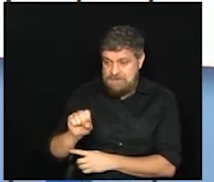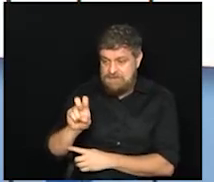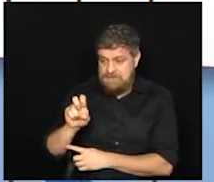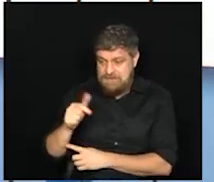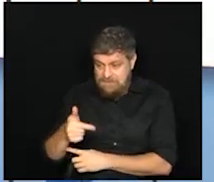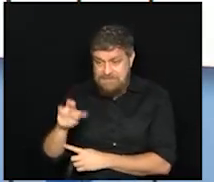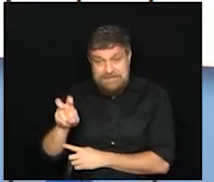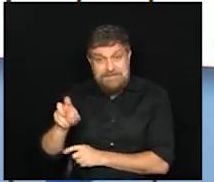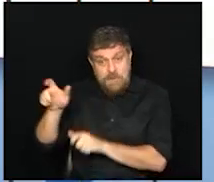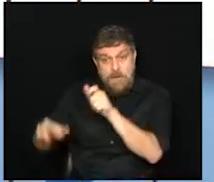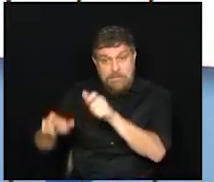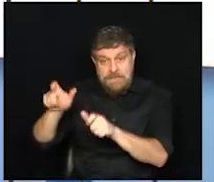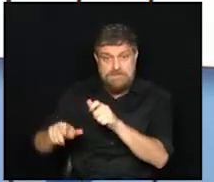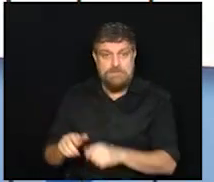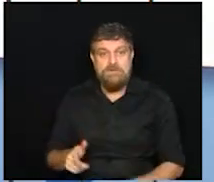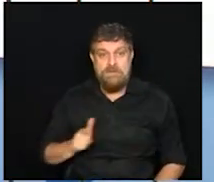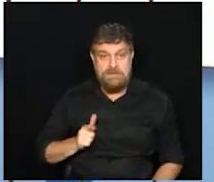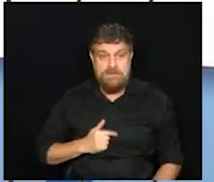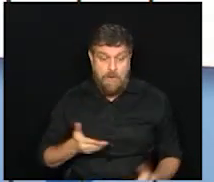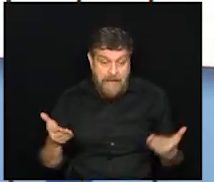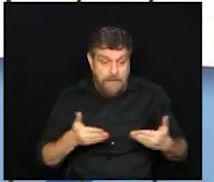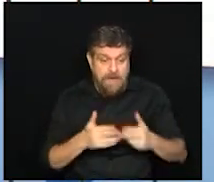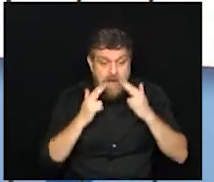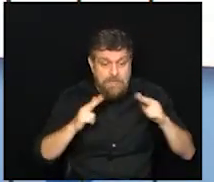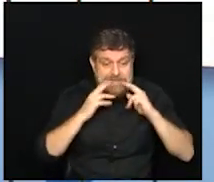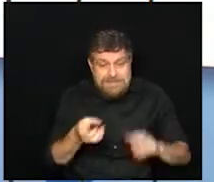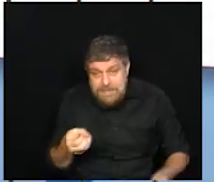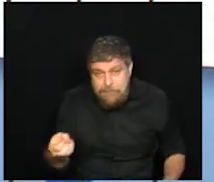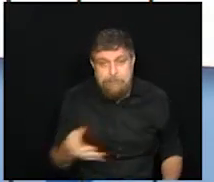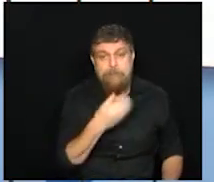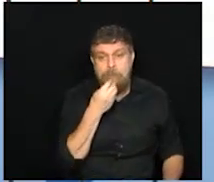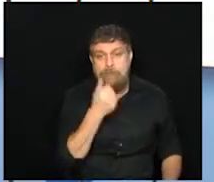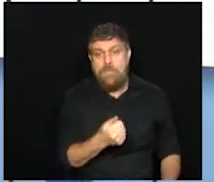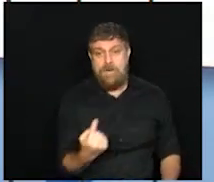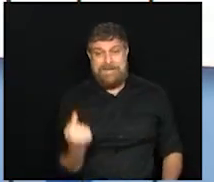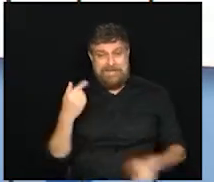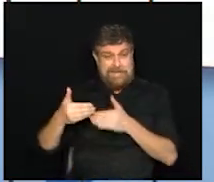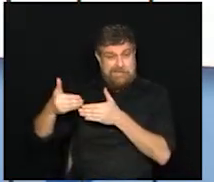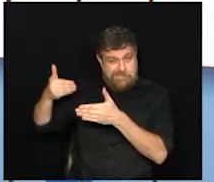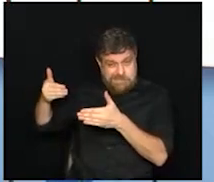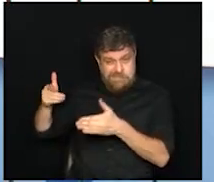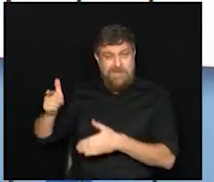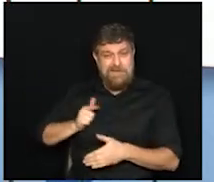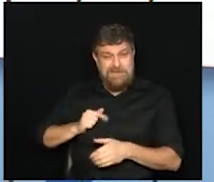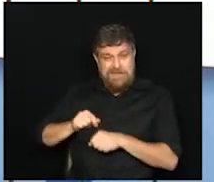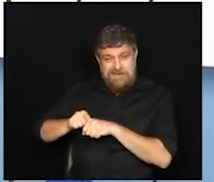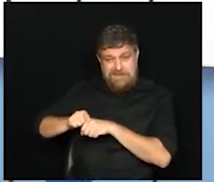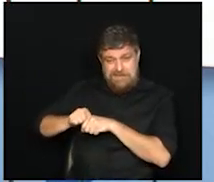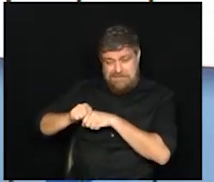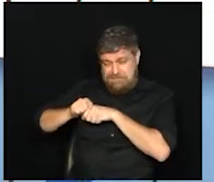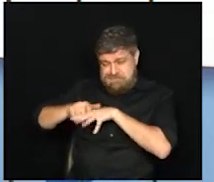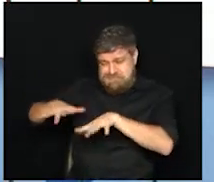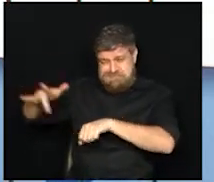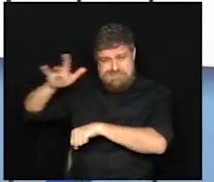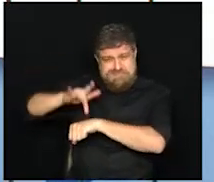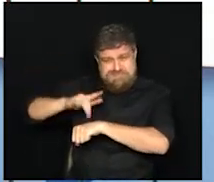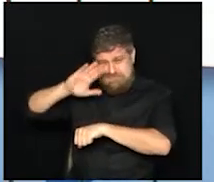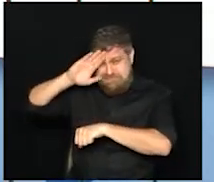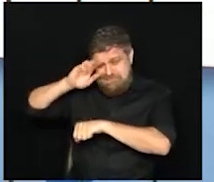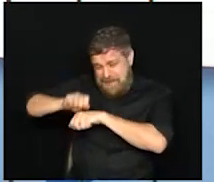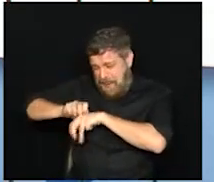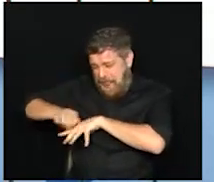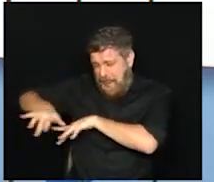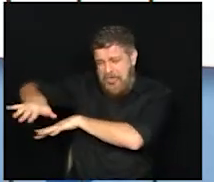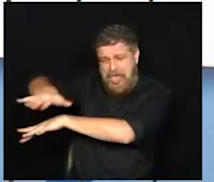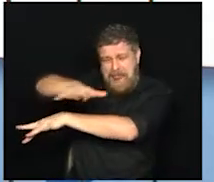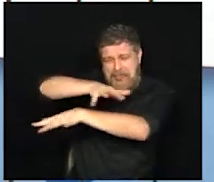3.825 casos. Então, uma boa notícia, já que Campinas, no passado, teve inclusive epidemia de dengue. Os dados